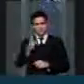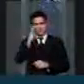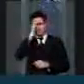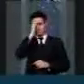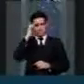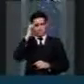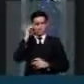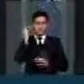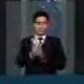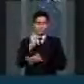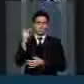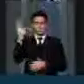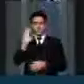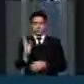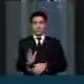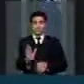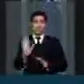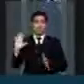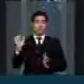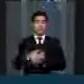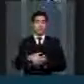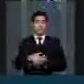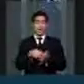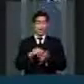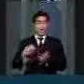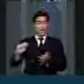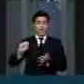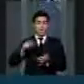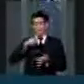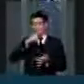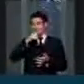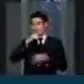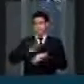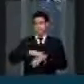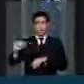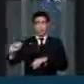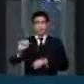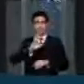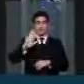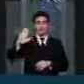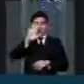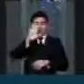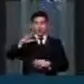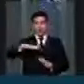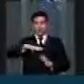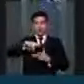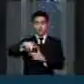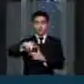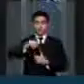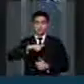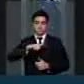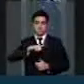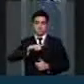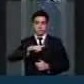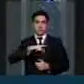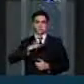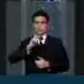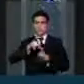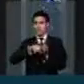brasileiro, que já paga uma das energias, tarifa de energia mais cara do mundo, entre os países